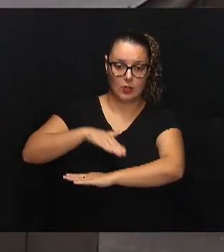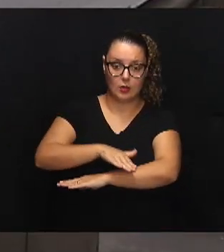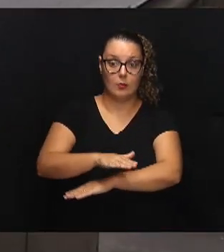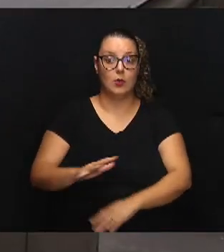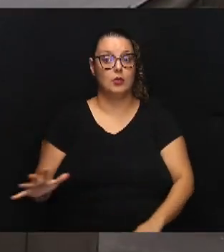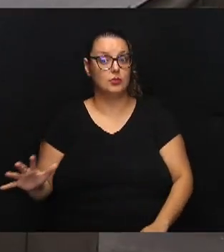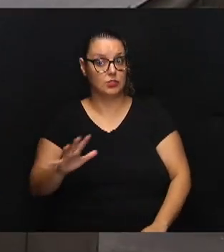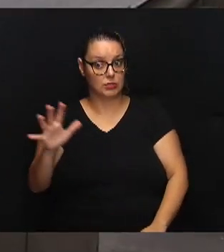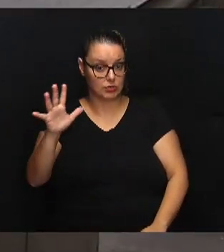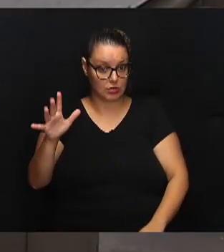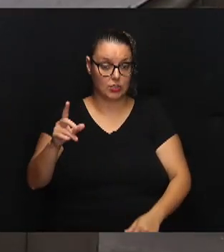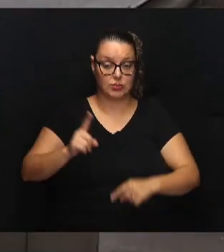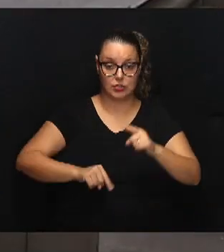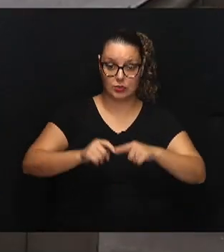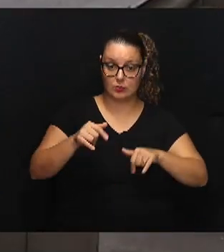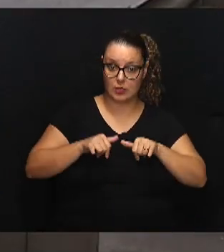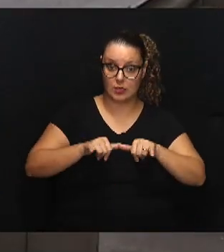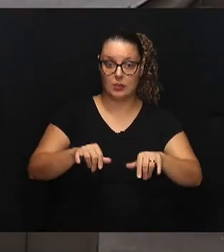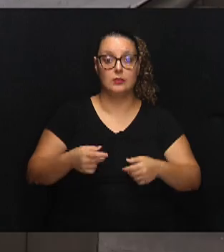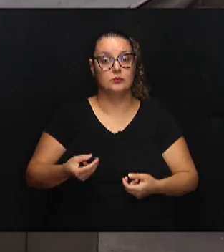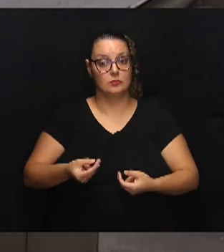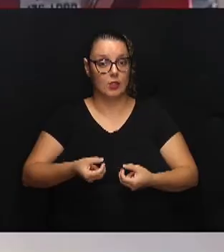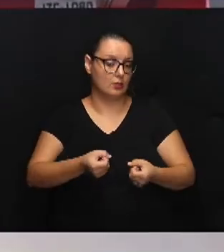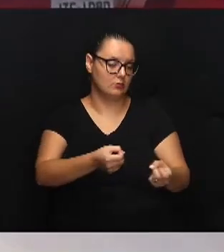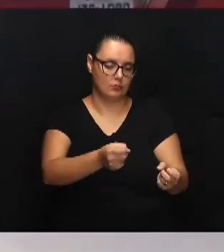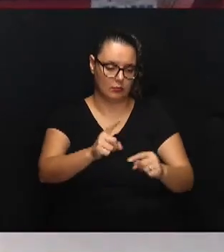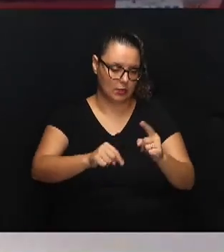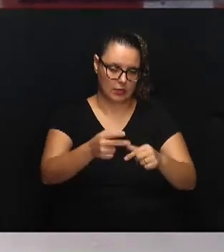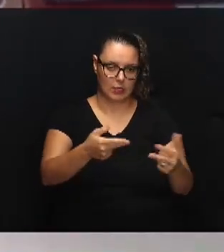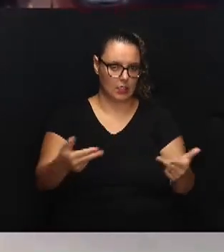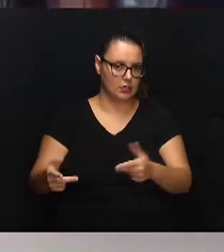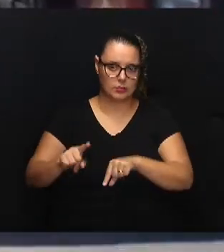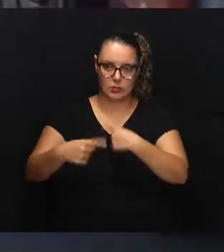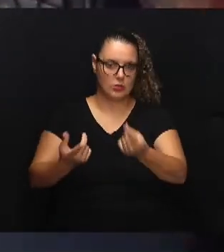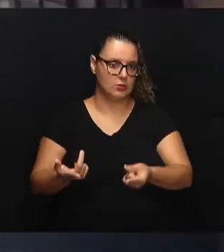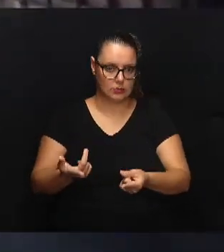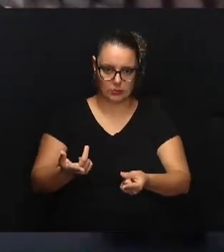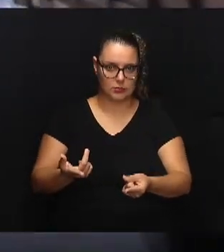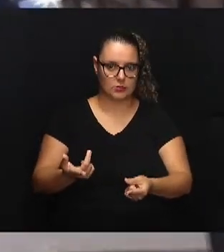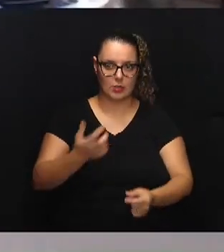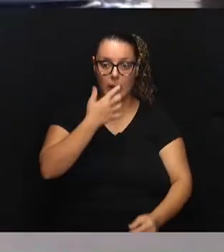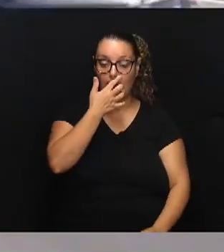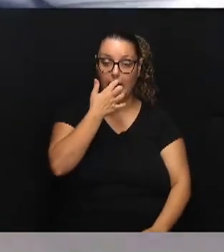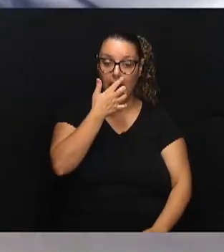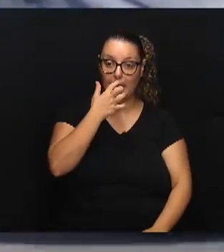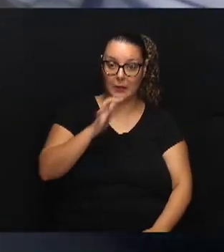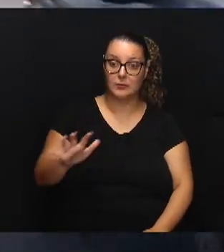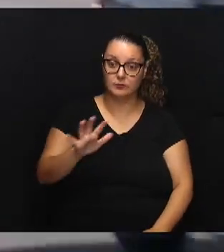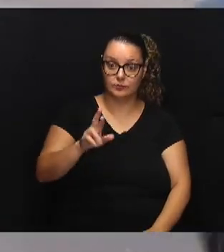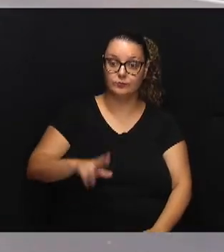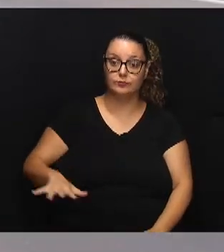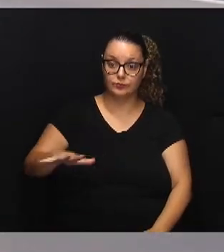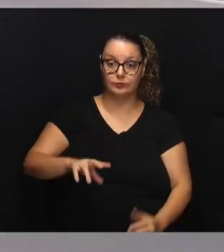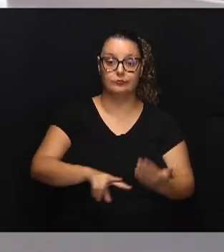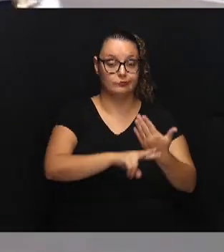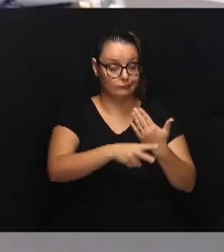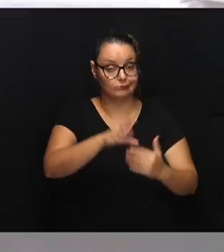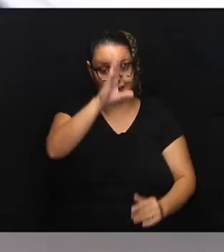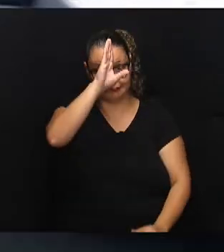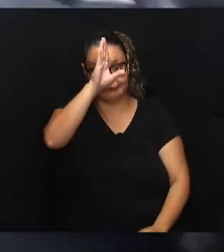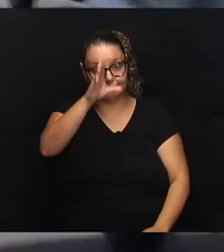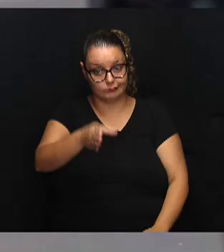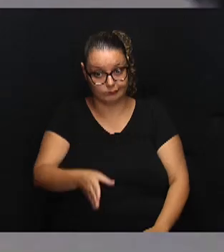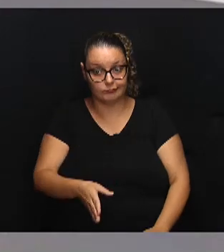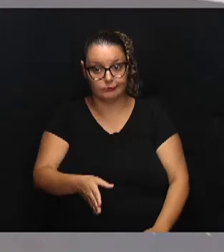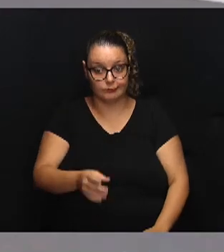de mercadorias e gerar custos adicionais para os moradores da região, impactando diretamente